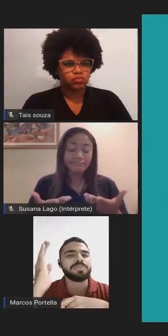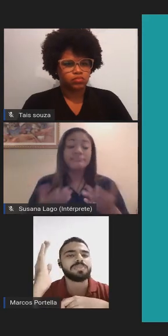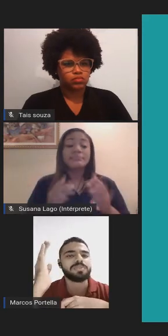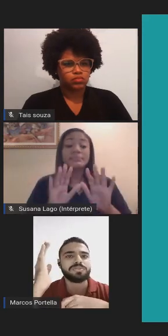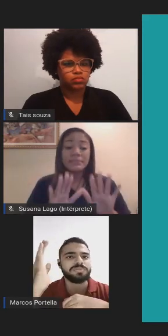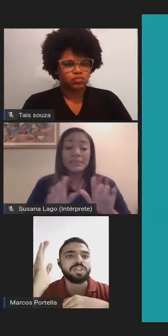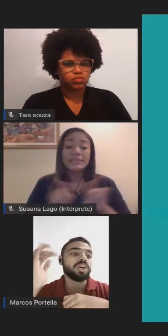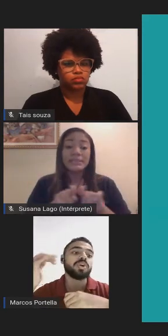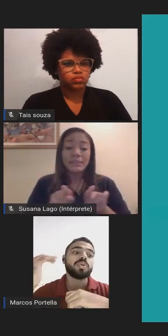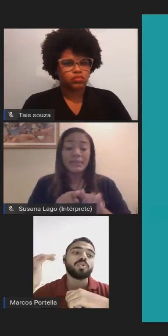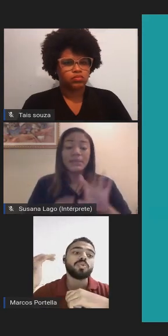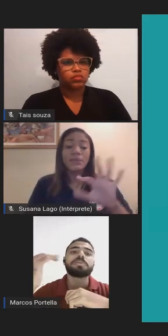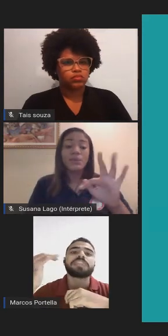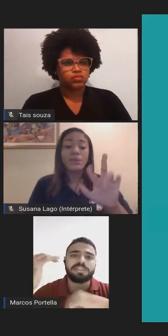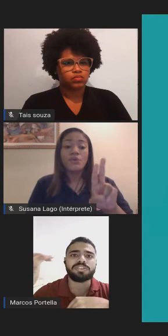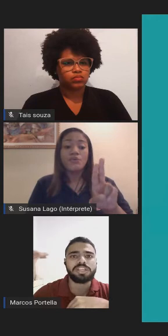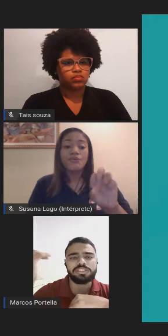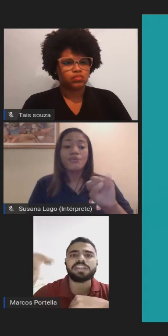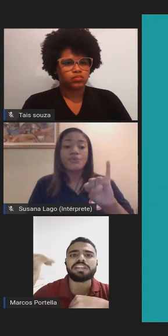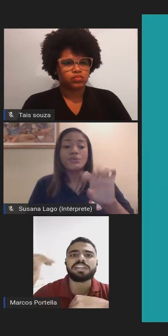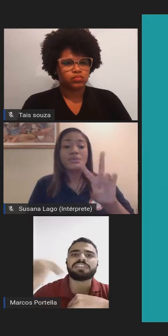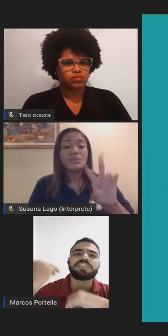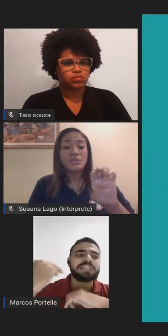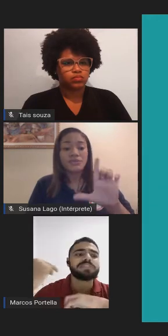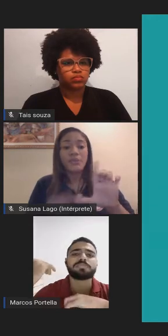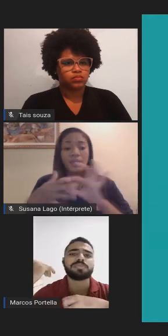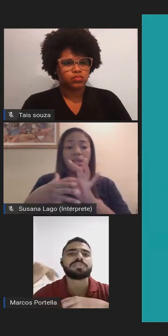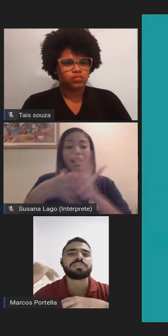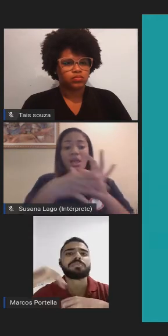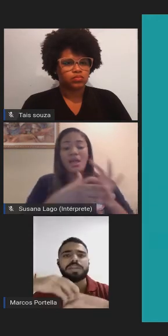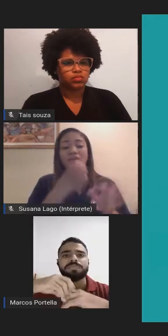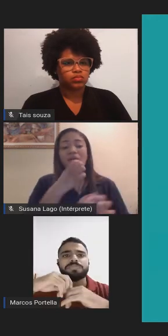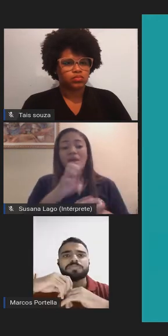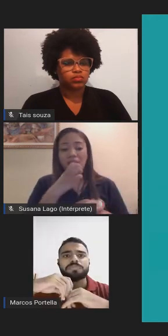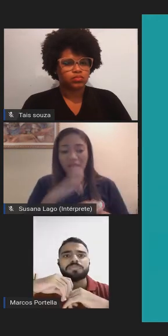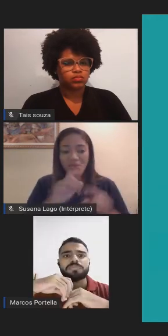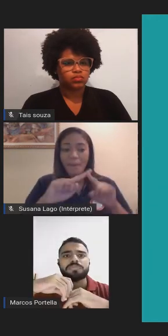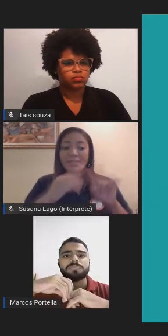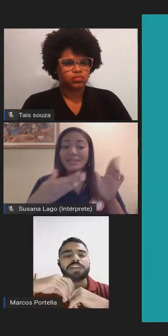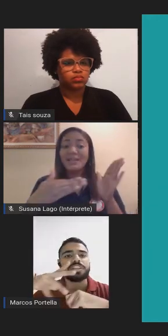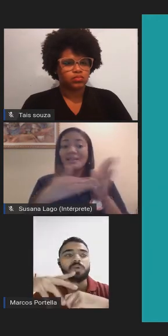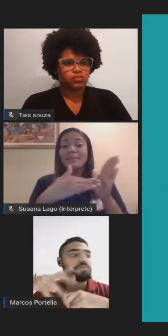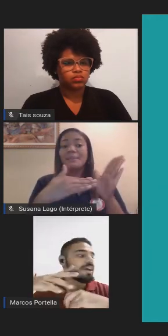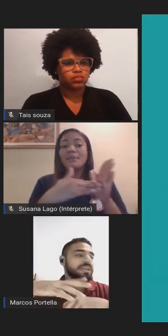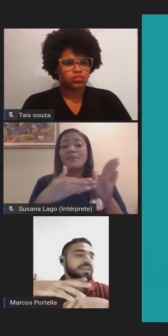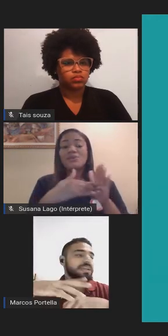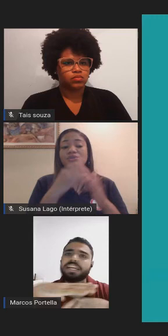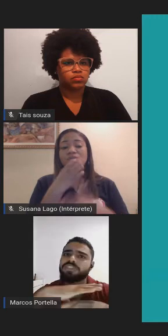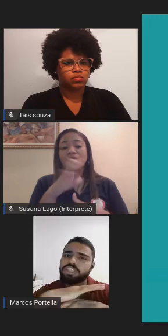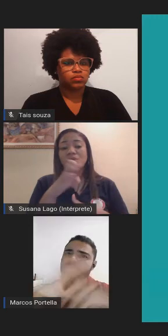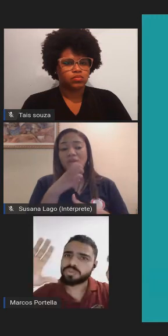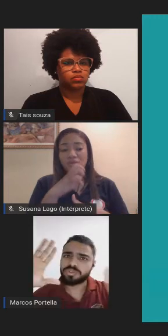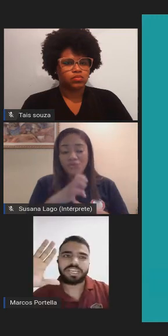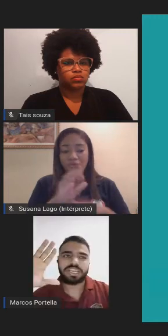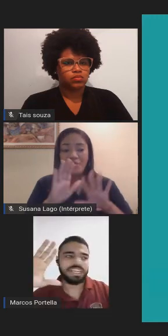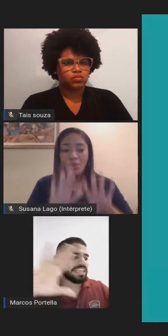até um certo ponto, um material isolante, ele vai isolar até um certo ponto também. Afinal, o maior material